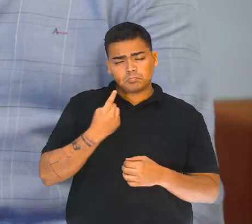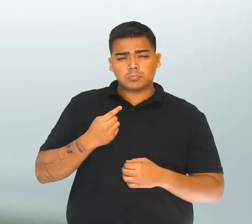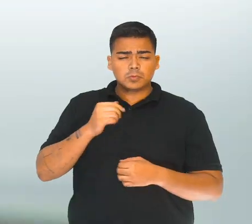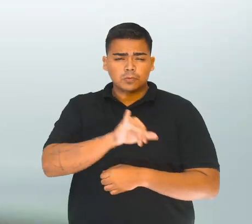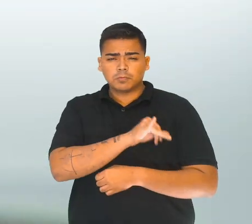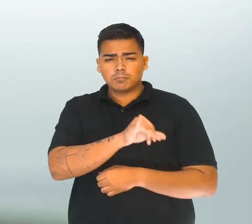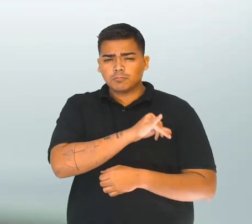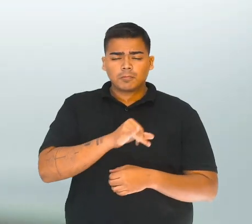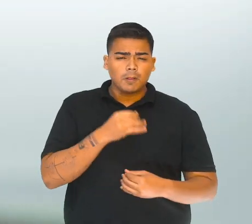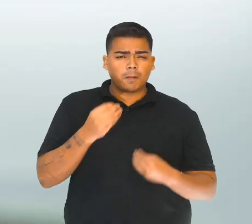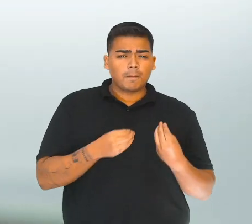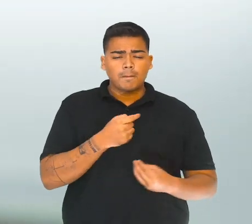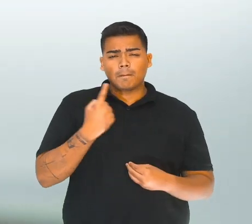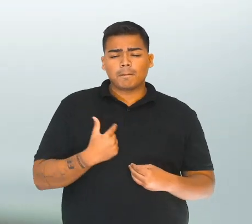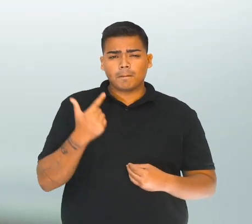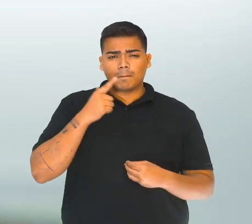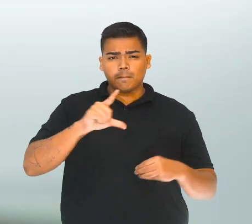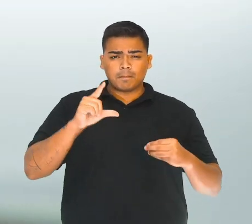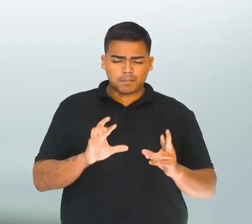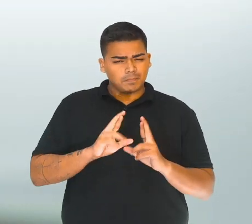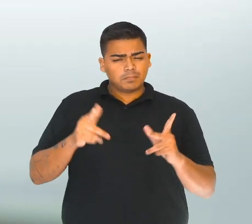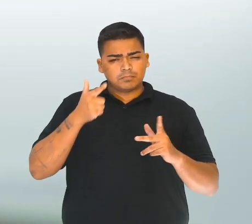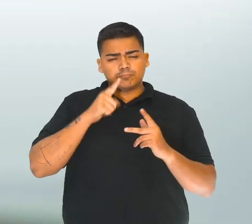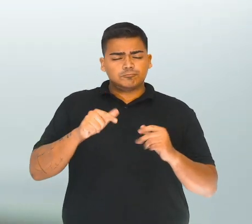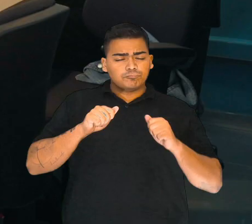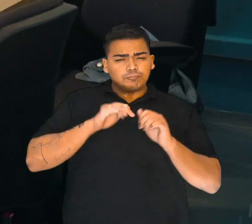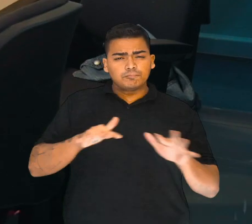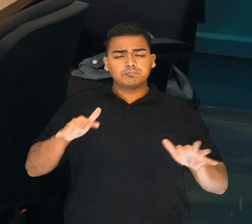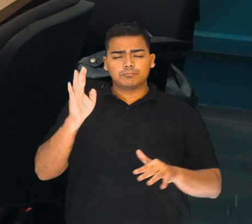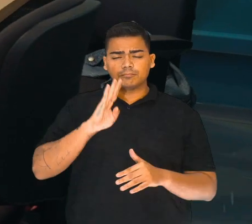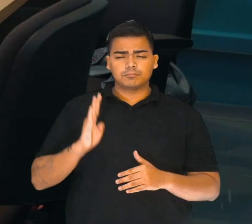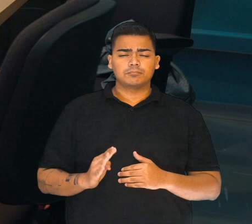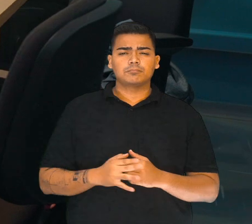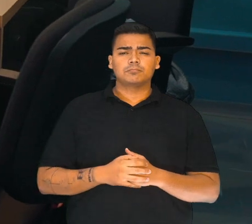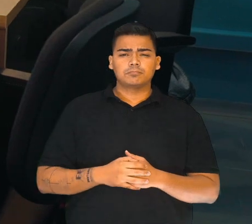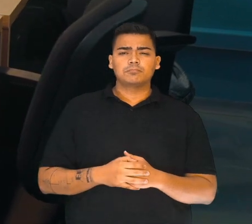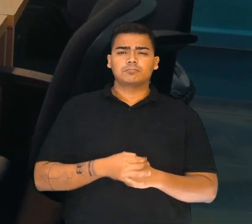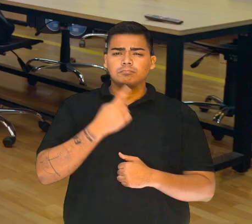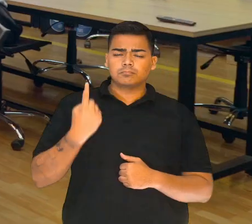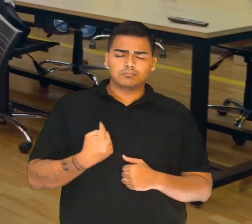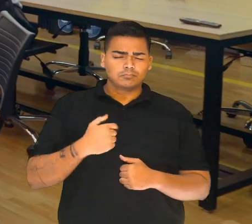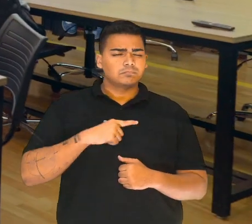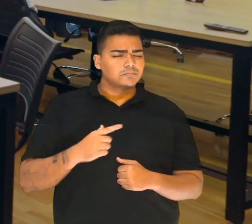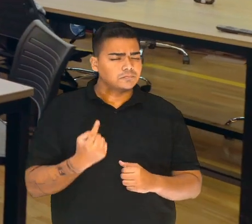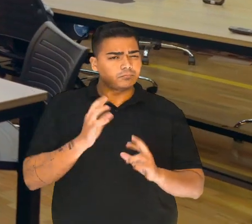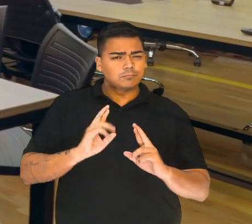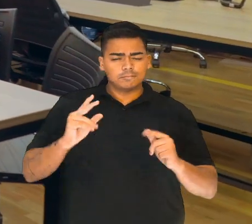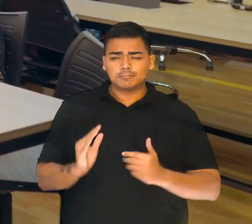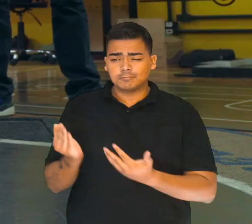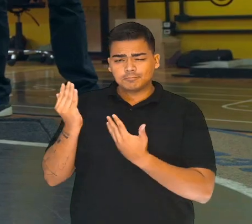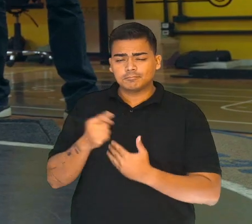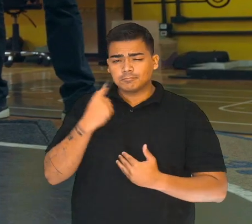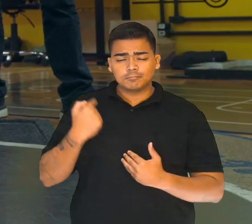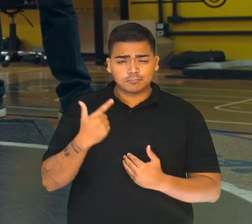Janeiro. E o que fazer para a gente se diferenciar e trazer jovens do Brasil inteiro, né? E eu acho que a qualidade do ensino foi o grande diferencial.